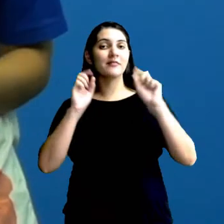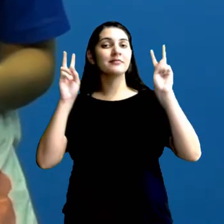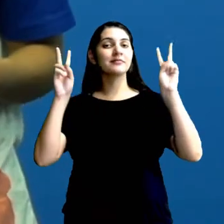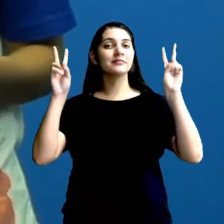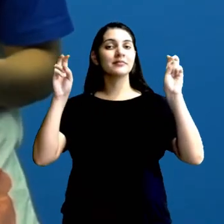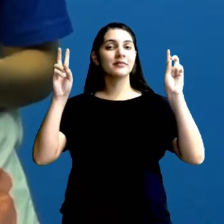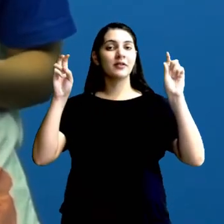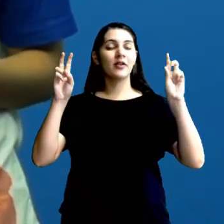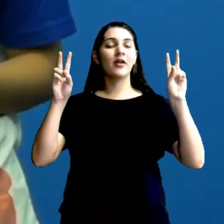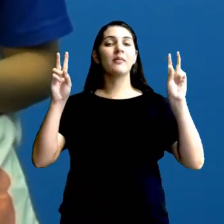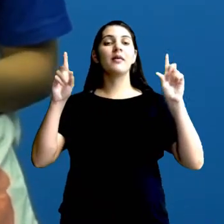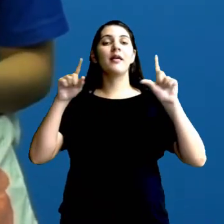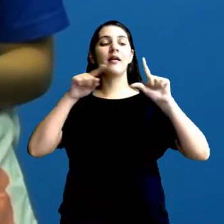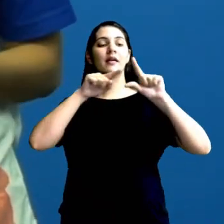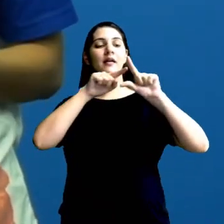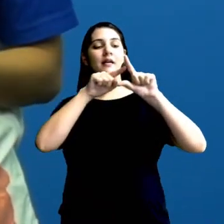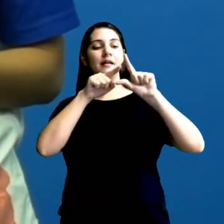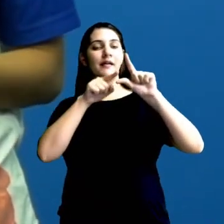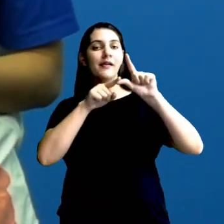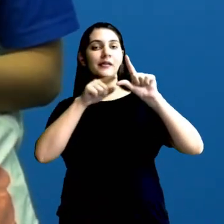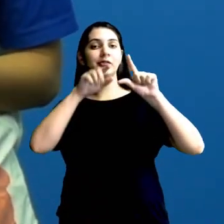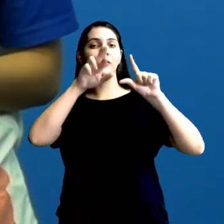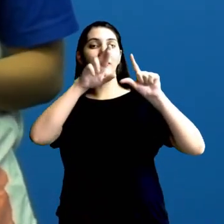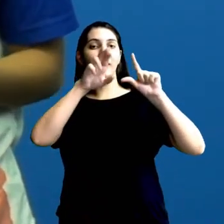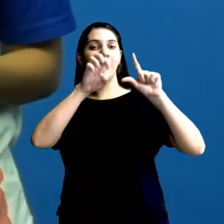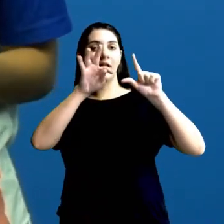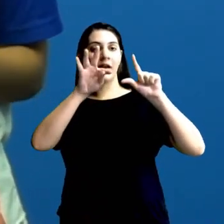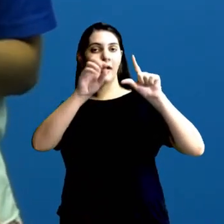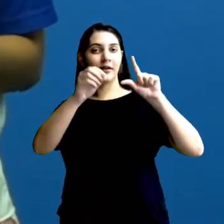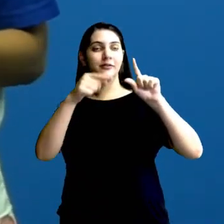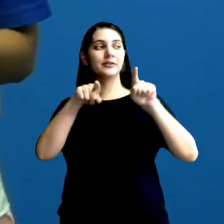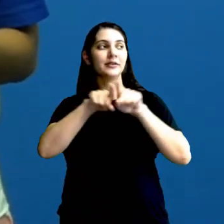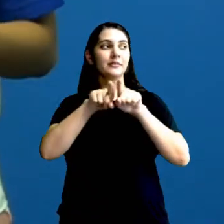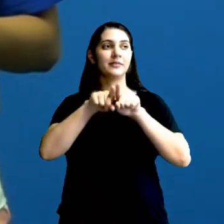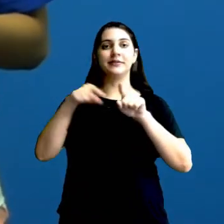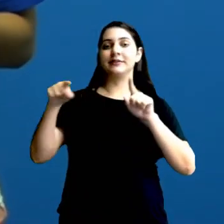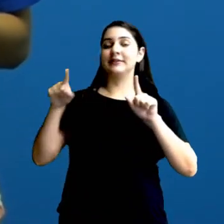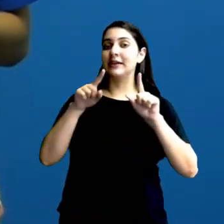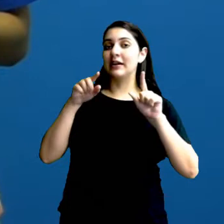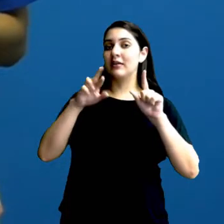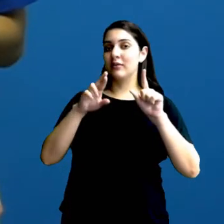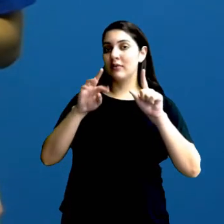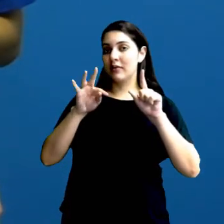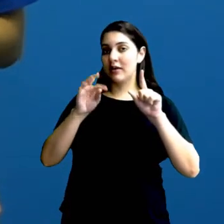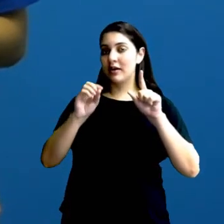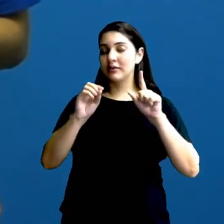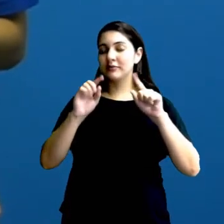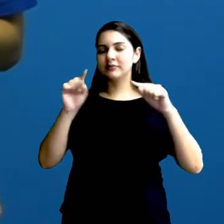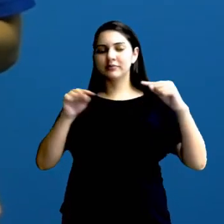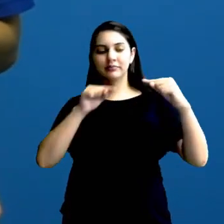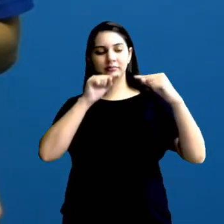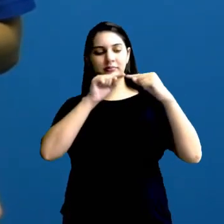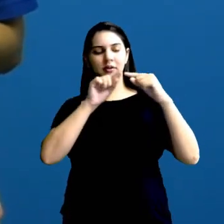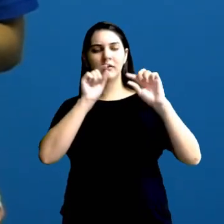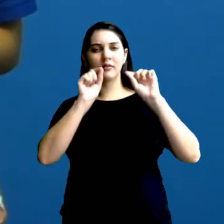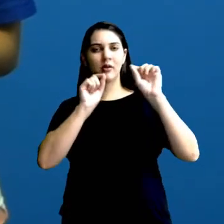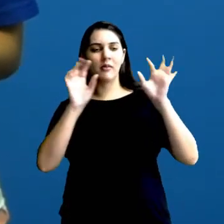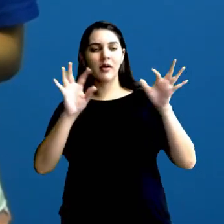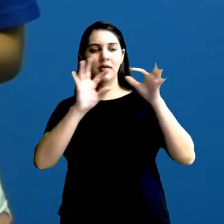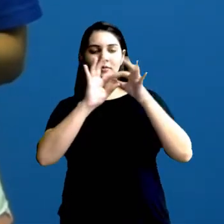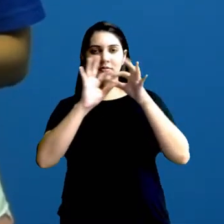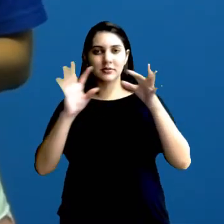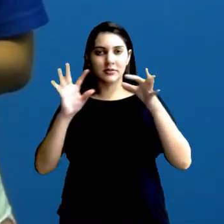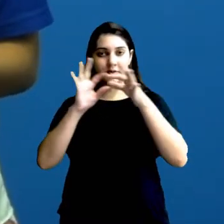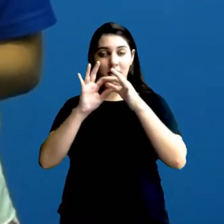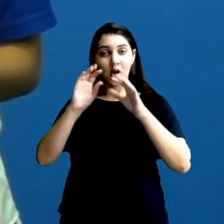sobre ângulos retos e não retos. Nós iremos identificar as associações de